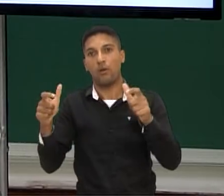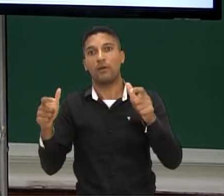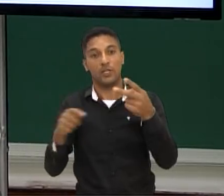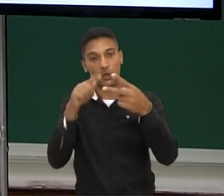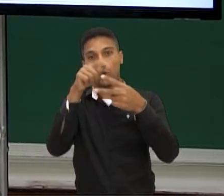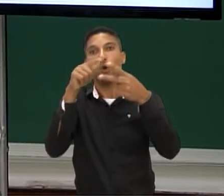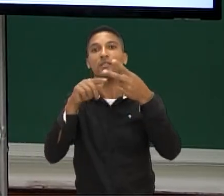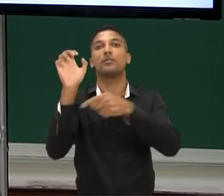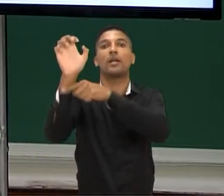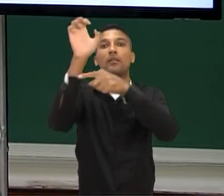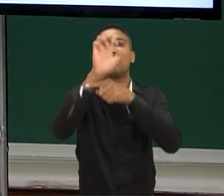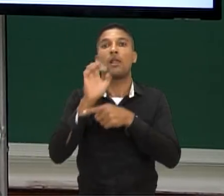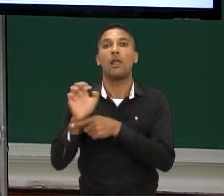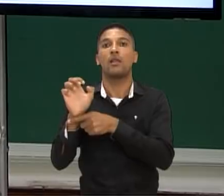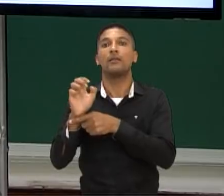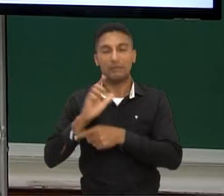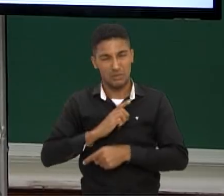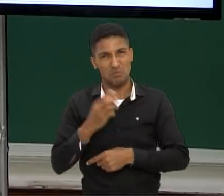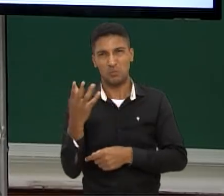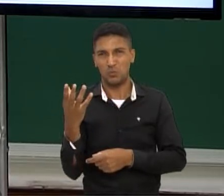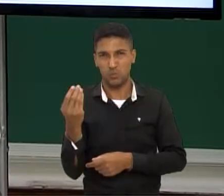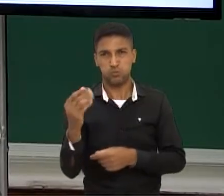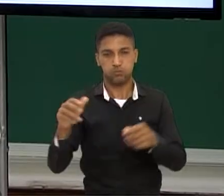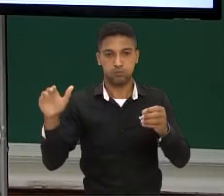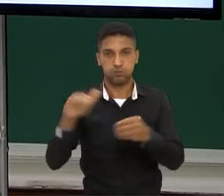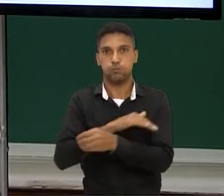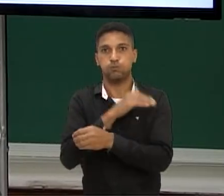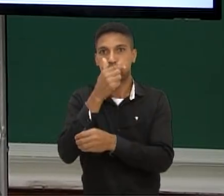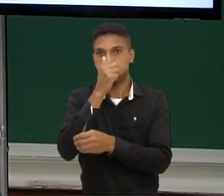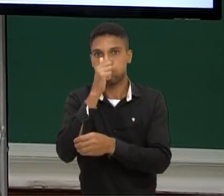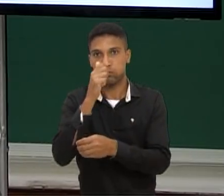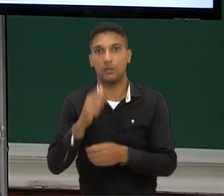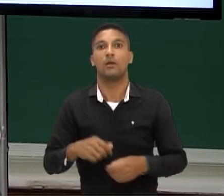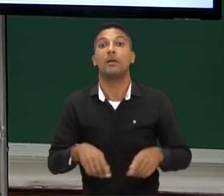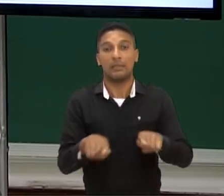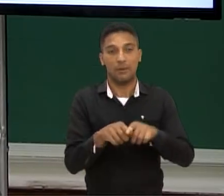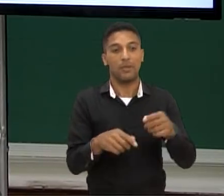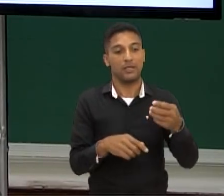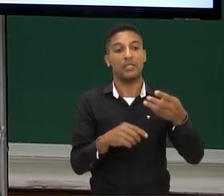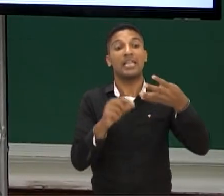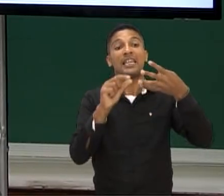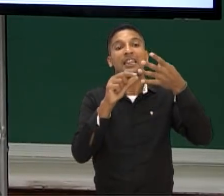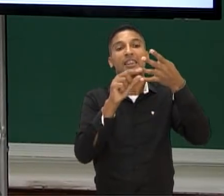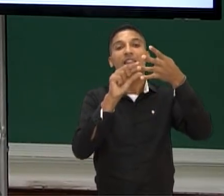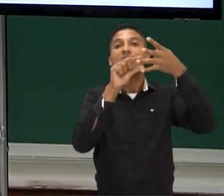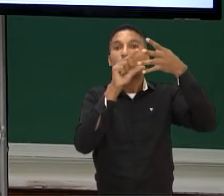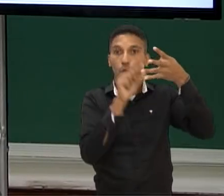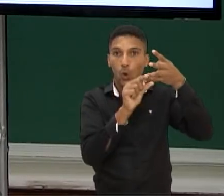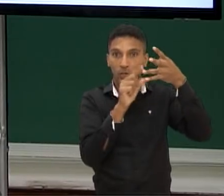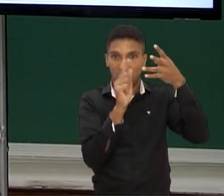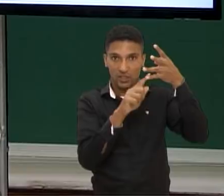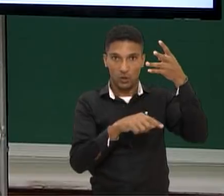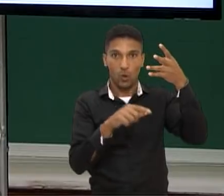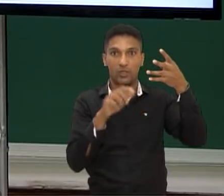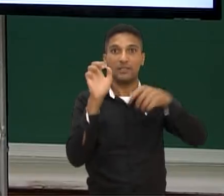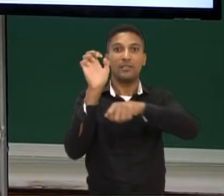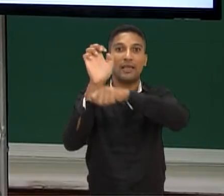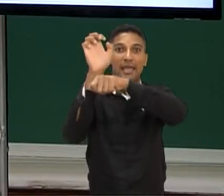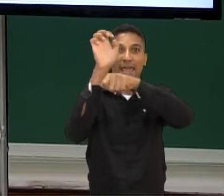que eu sempre falo para vocês que a legenda é amiga de vocês, ela conta tudo que você precisa